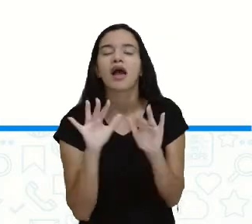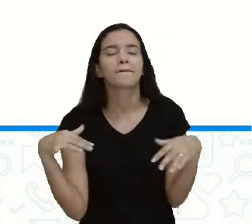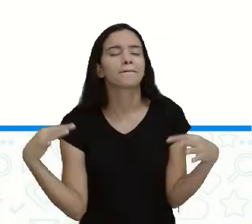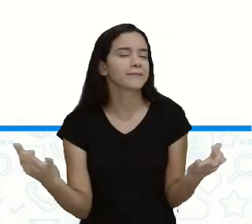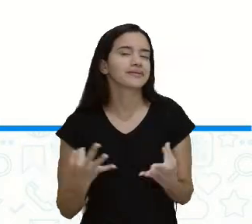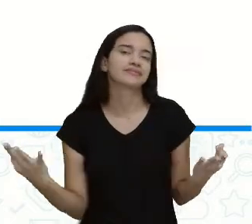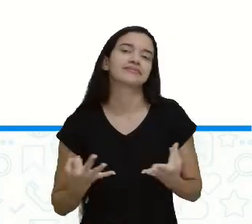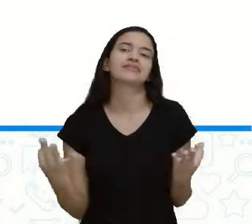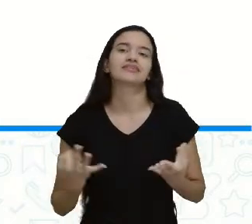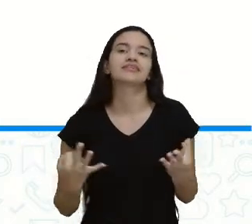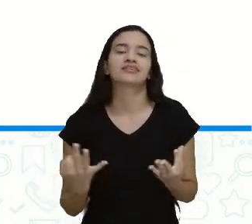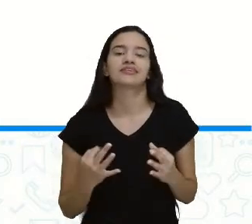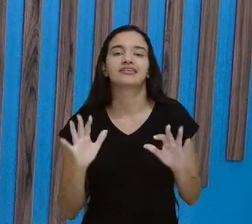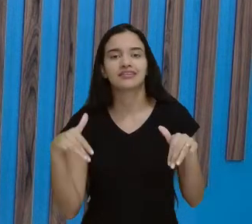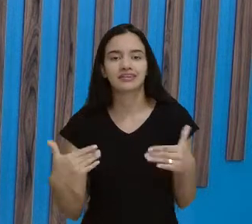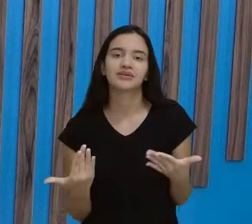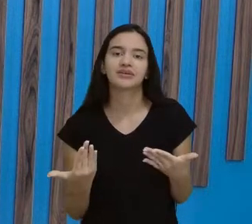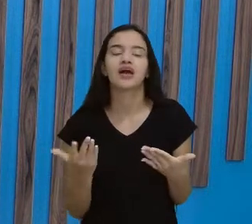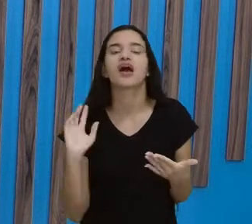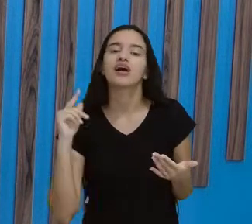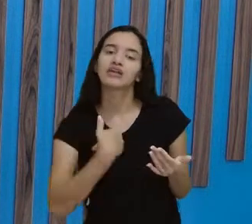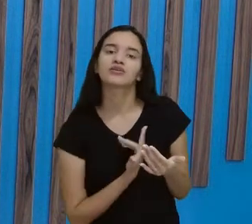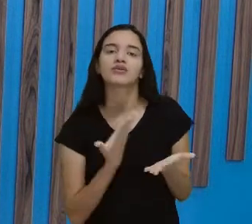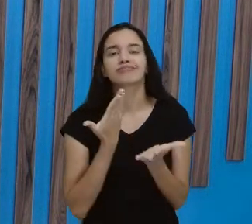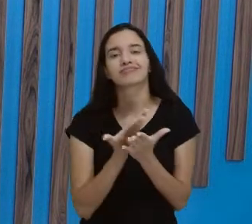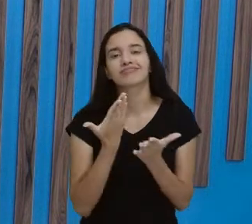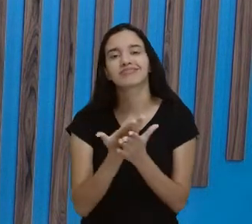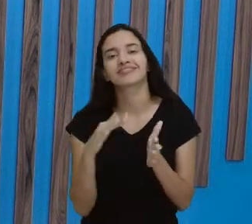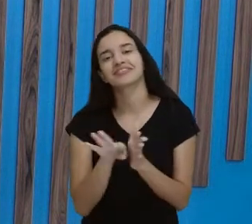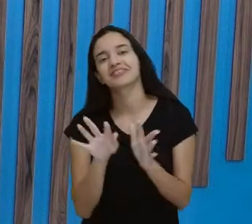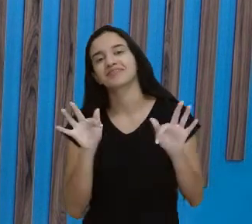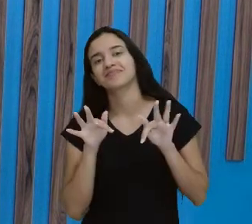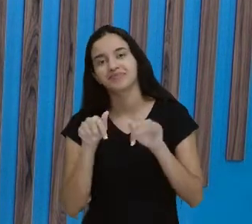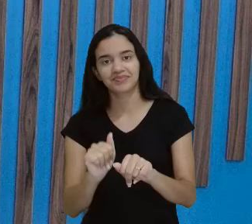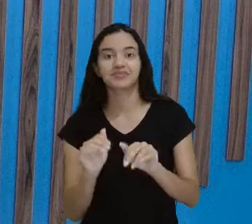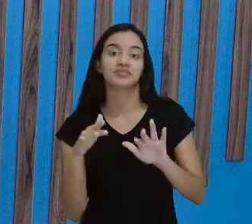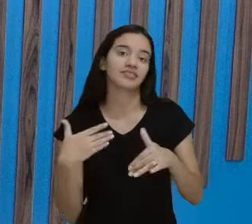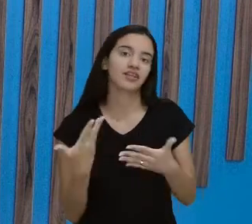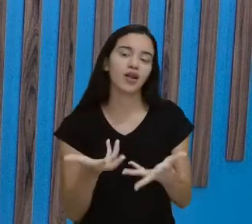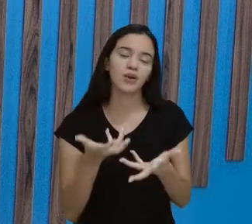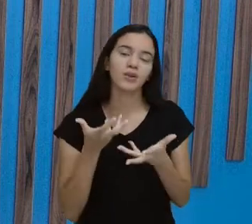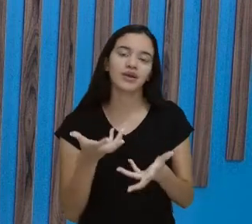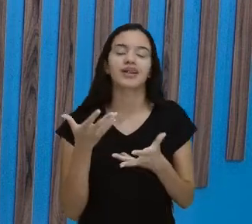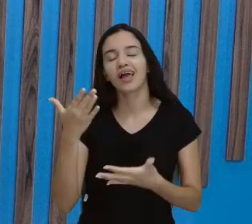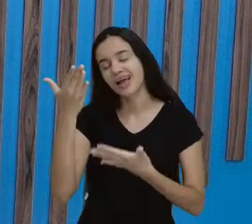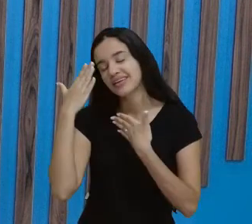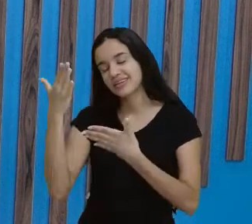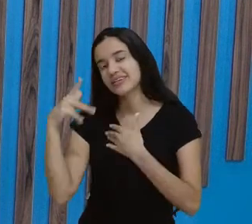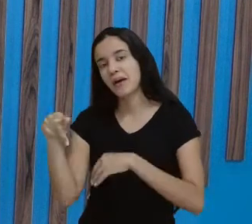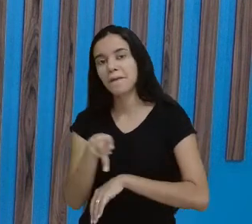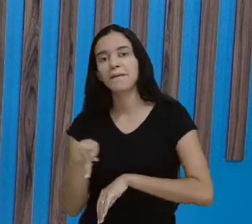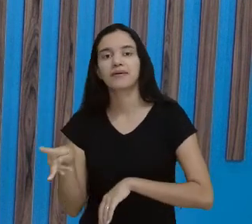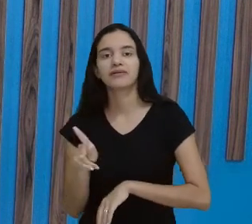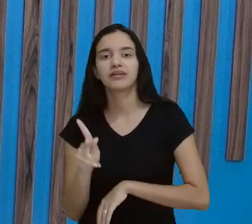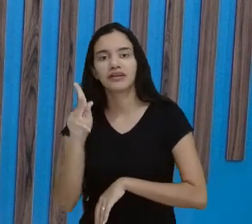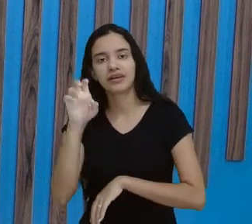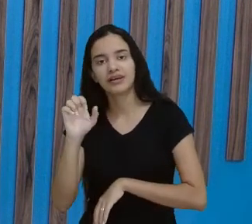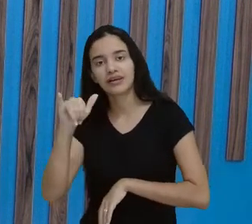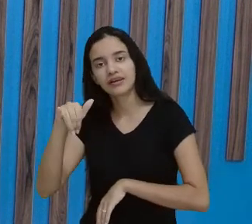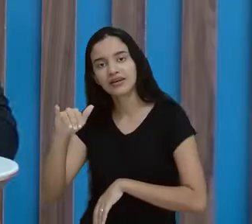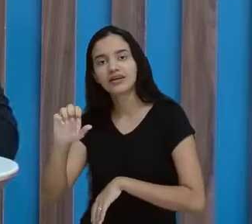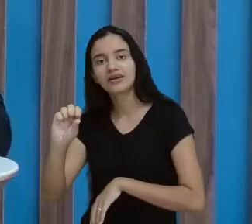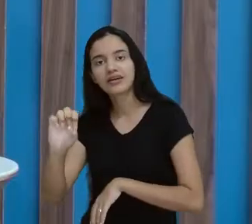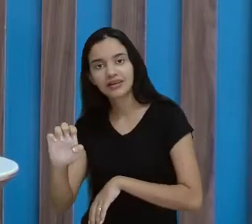perfeito. Então, gente, no mais, a nossa aula está chegando ao final. Eu quero agradecer à professora Keise pela participação. Muito obrigada,